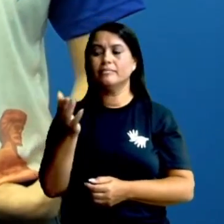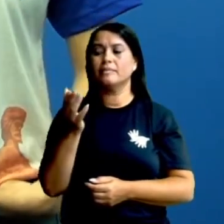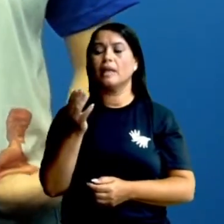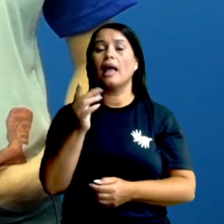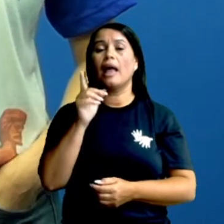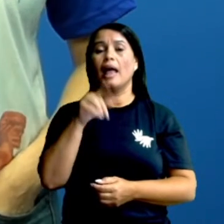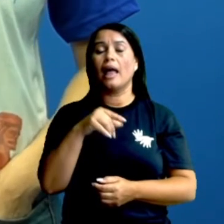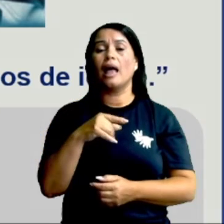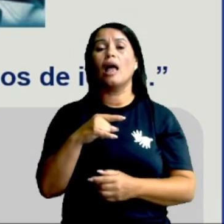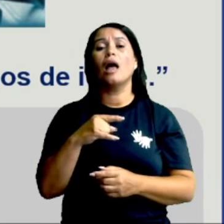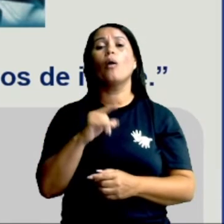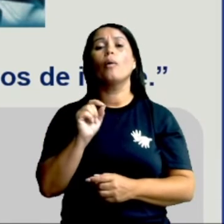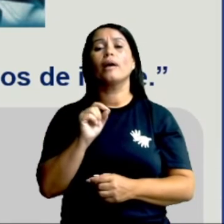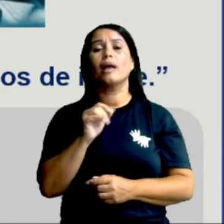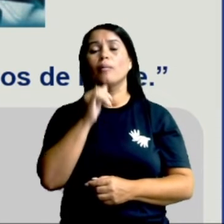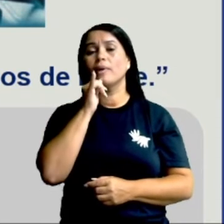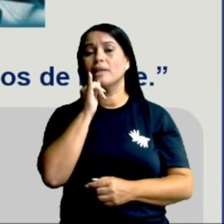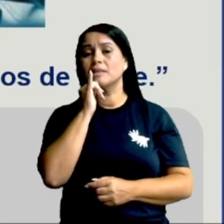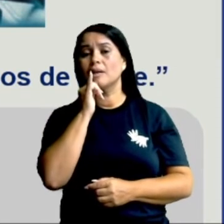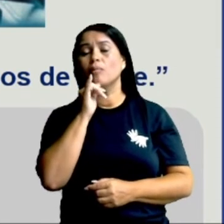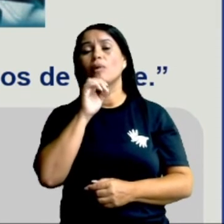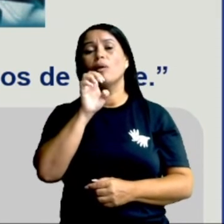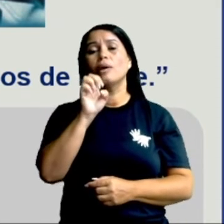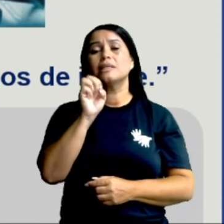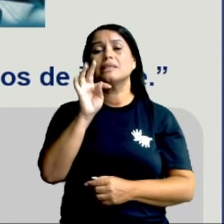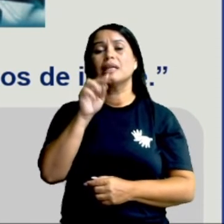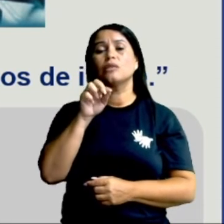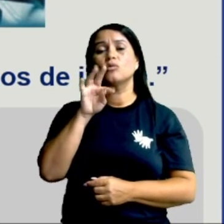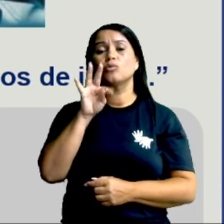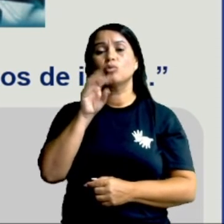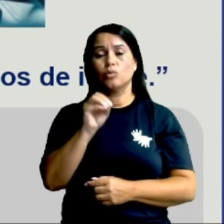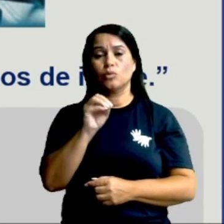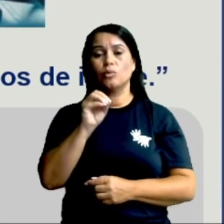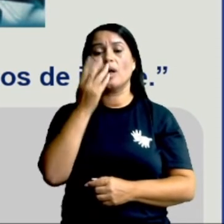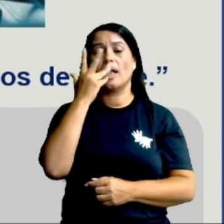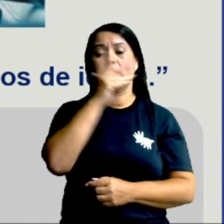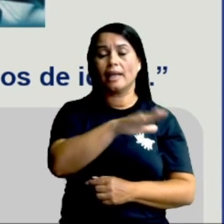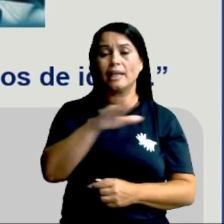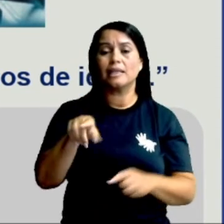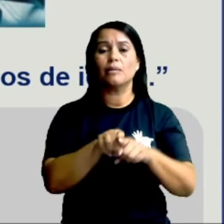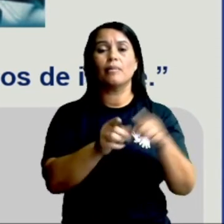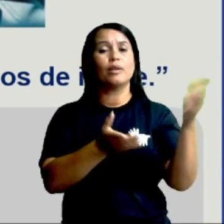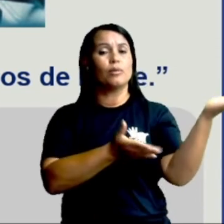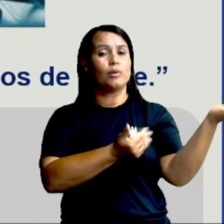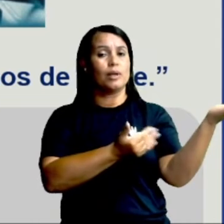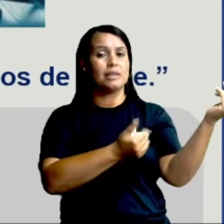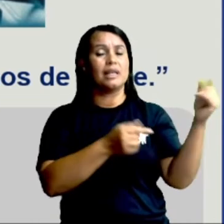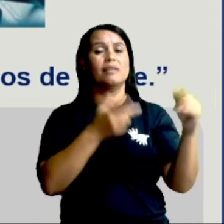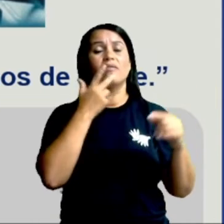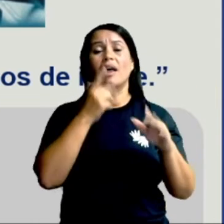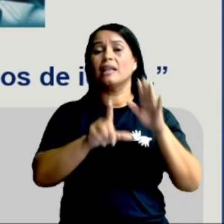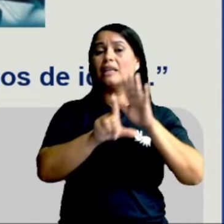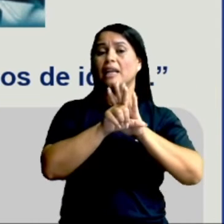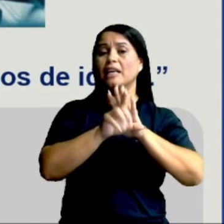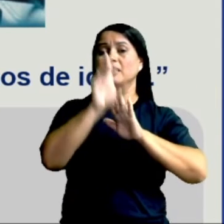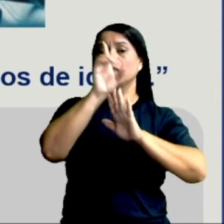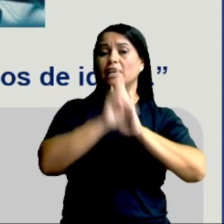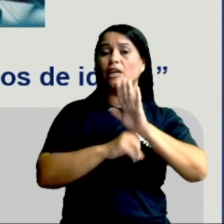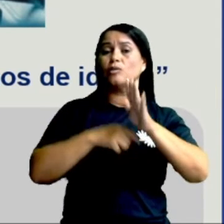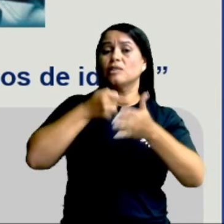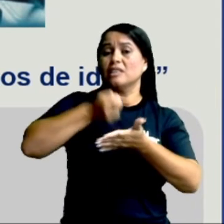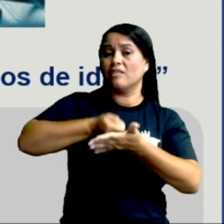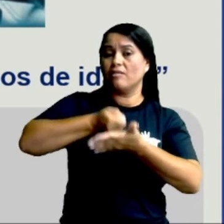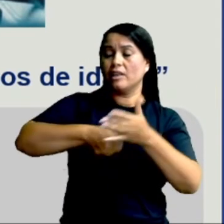ECA, tá, é o Estatuto da Criança e do Adolescente, onde tem leis, tá, direitos e deveres. Então aqui, uma lei